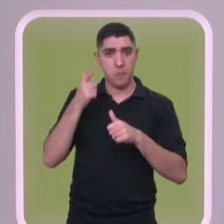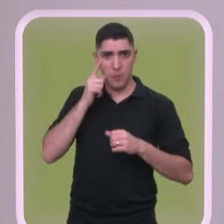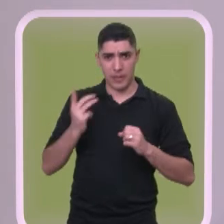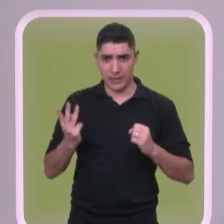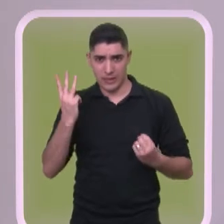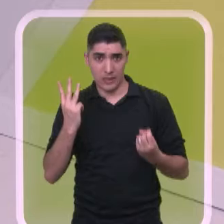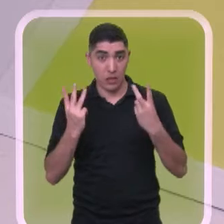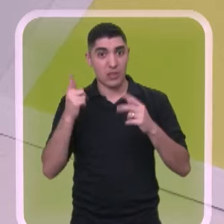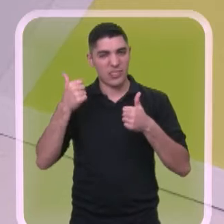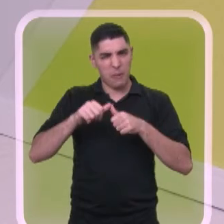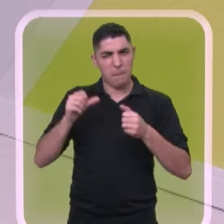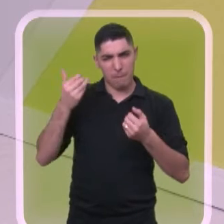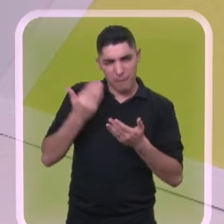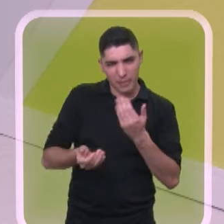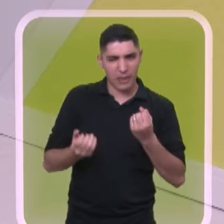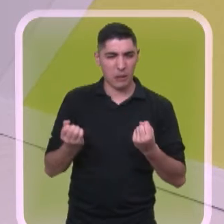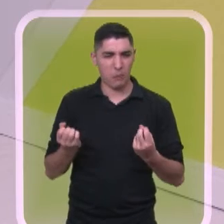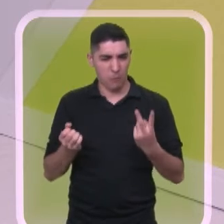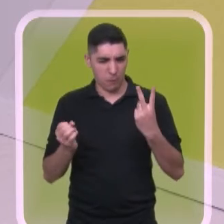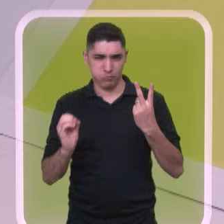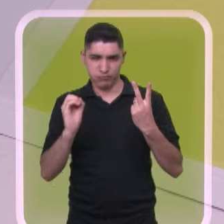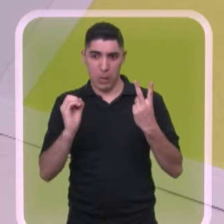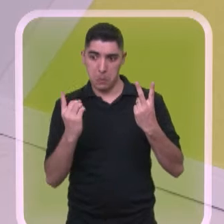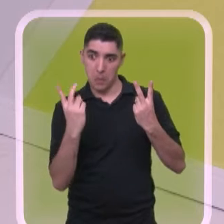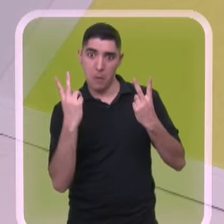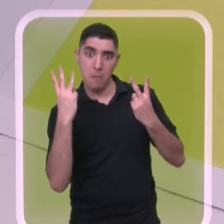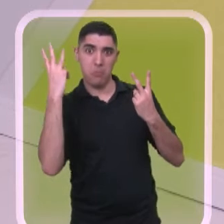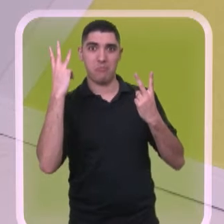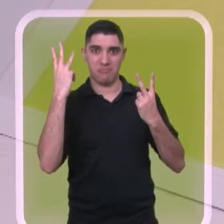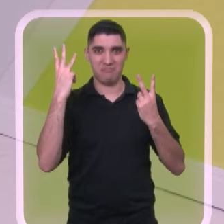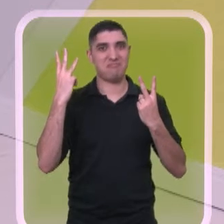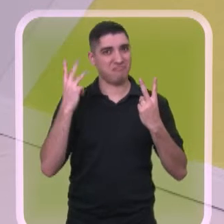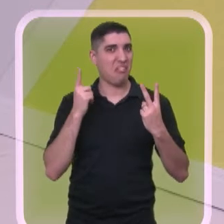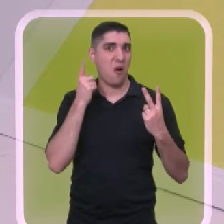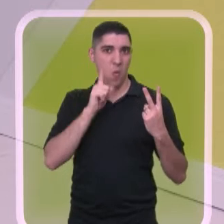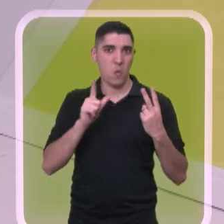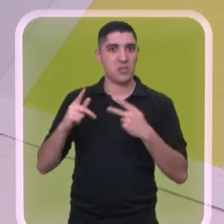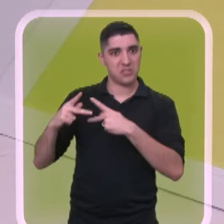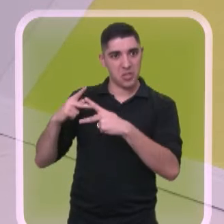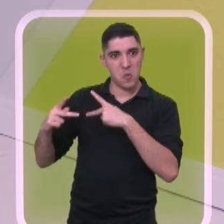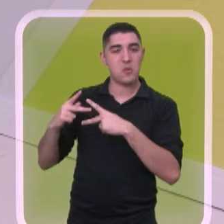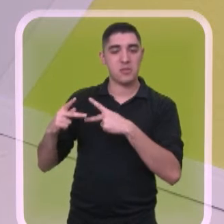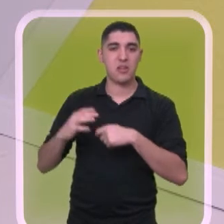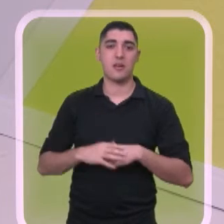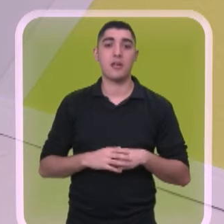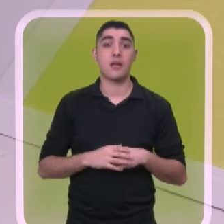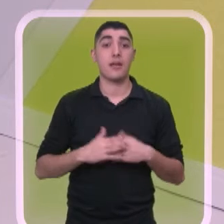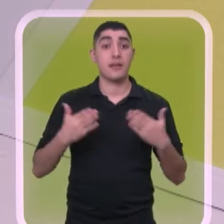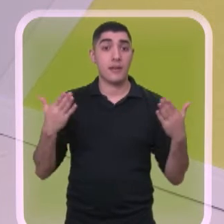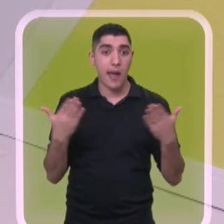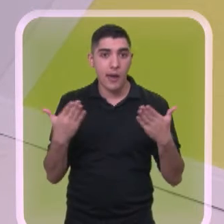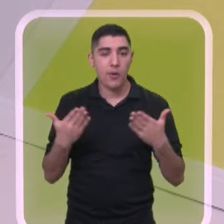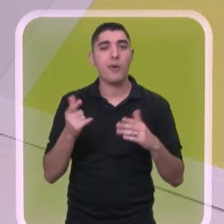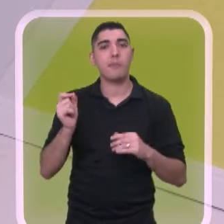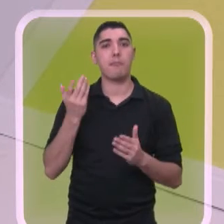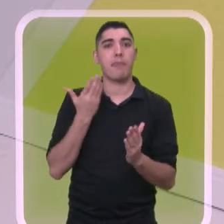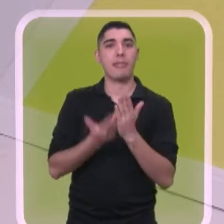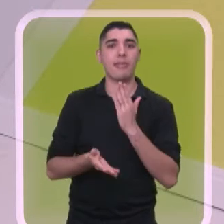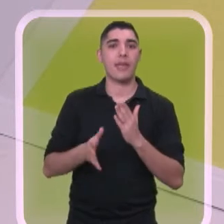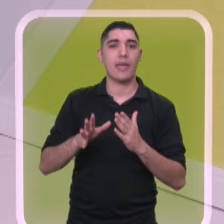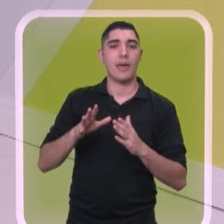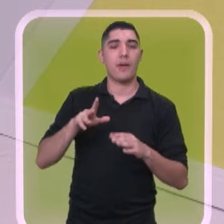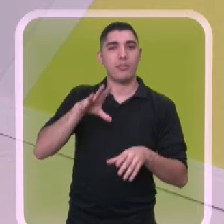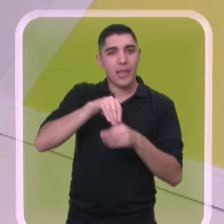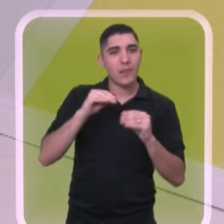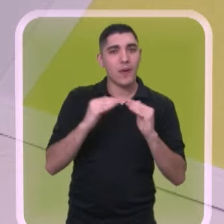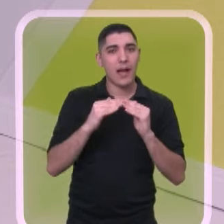jogão de virada inclusive, o Guarulhos abriu 2-0, depois o São José acabou virando, e aí agora essa derrota para o Campinas. Na